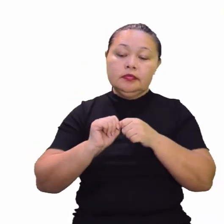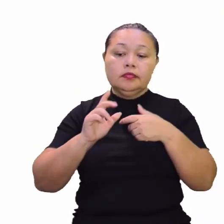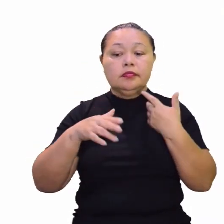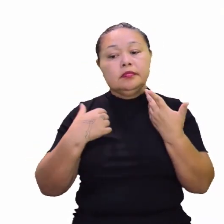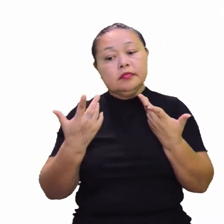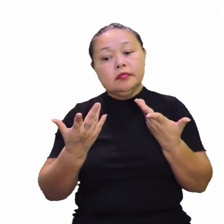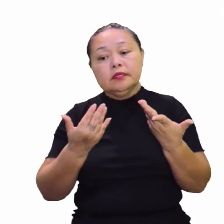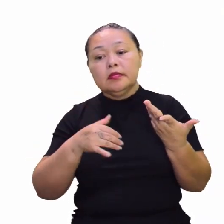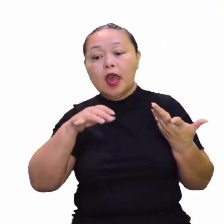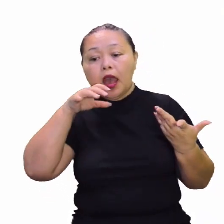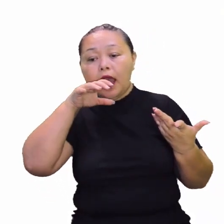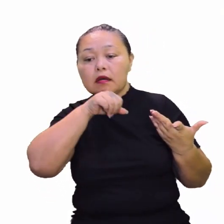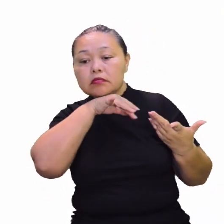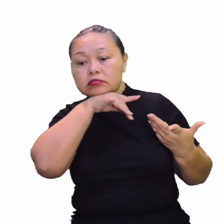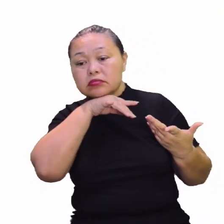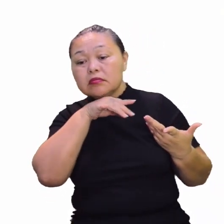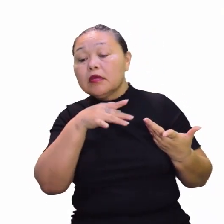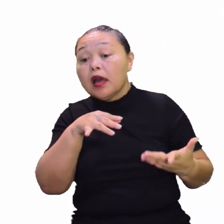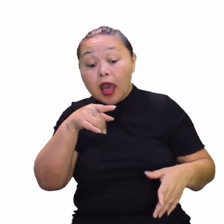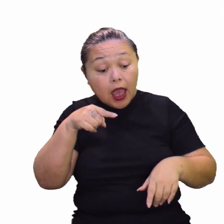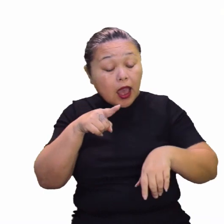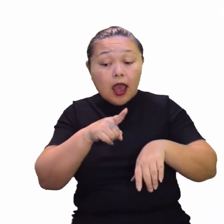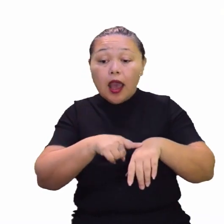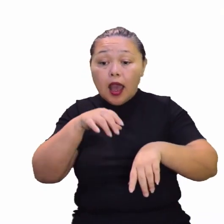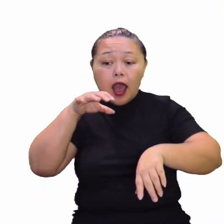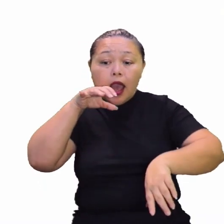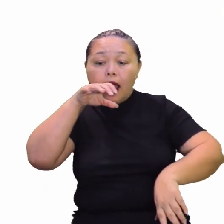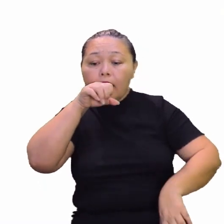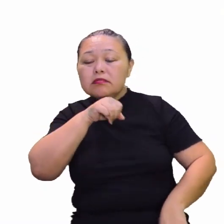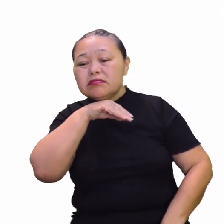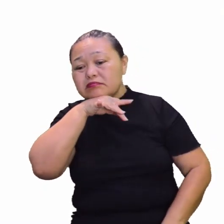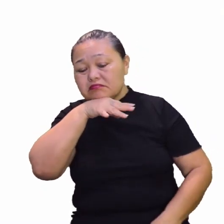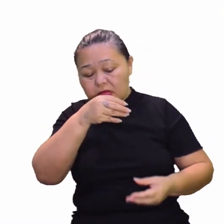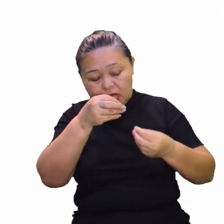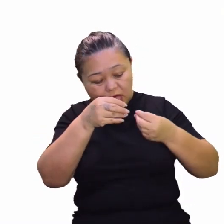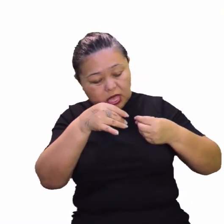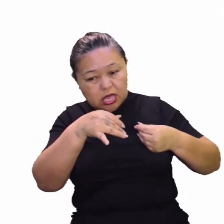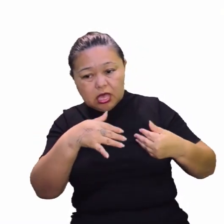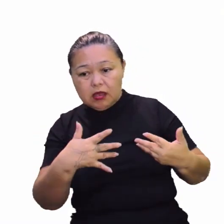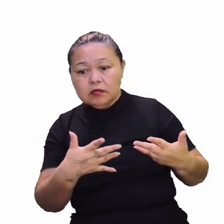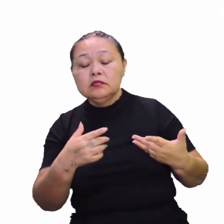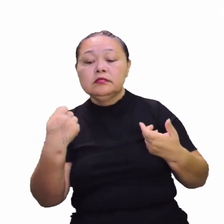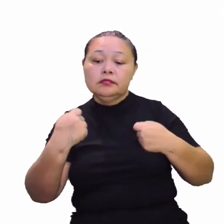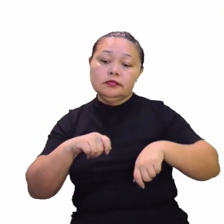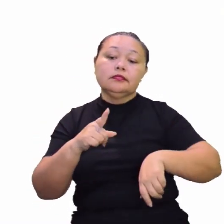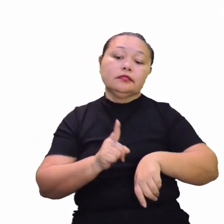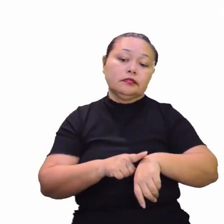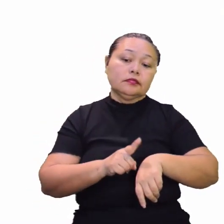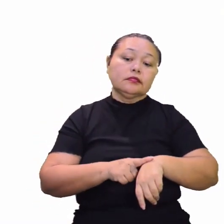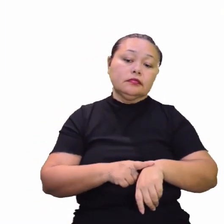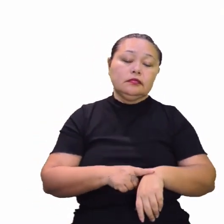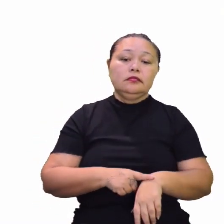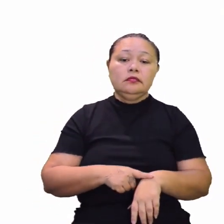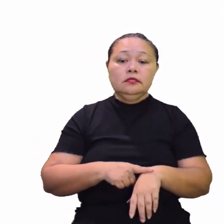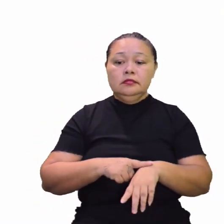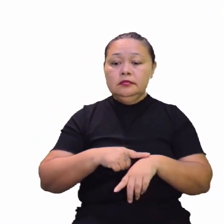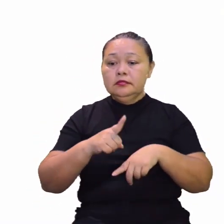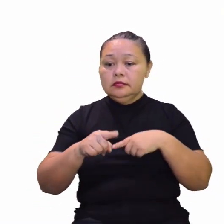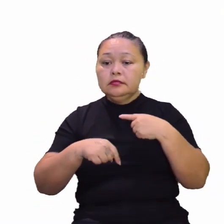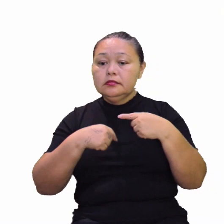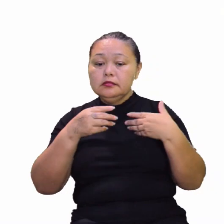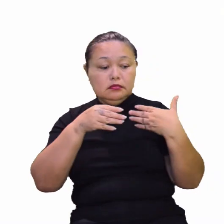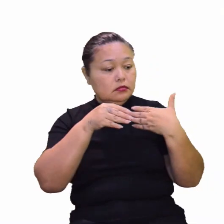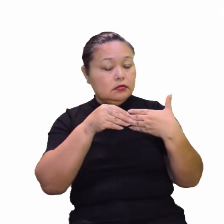perecíveis? Porque estraga. Exatamente. Não é isso? E estraga e é necessário um tempo, não é isso? Exatamente. É o tempo